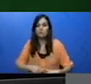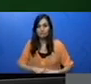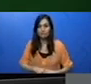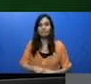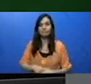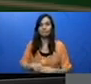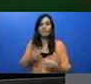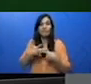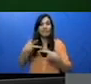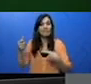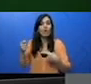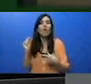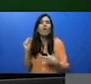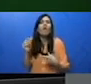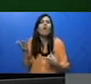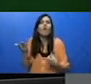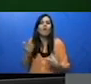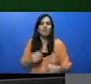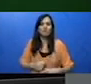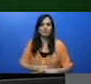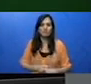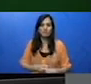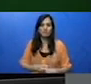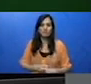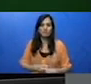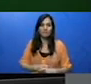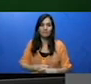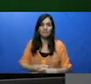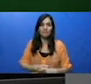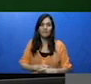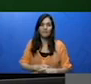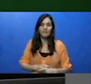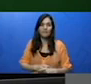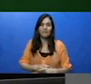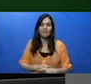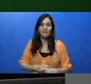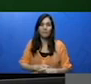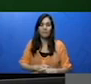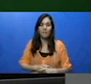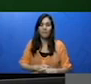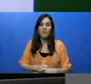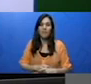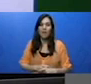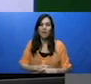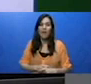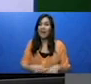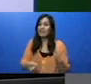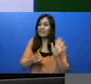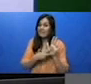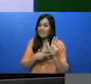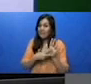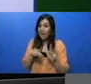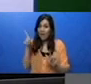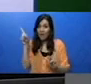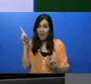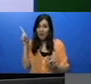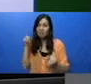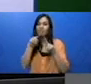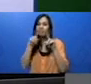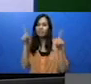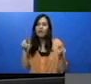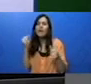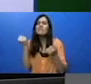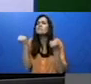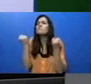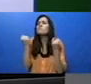contornado vale 1 ponto. Então, agora eu vou pedir para vocês prestarem bastante atenção aqui na lousa, que eu vou explicar para